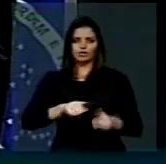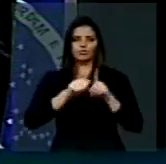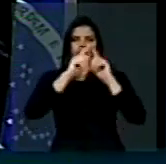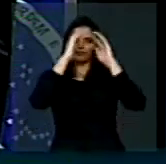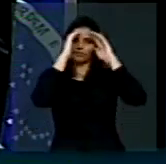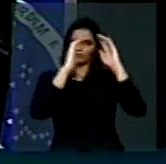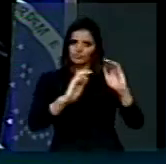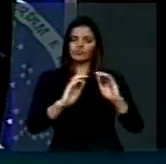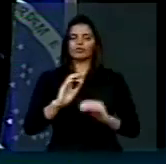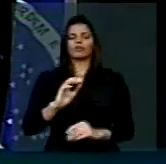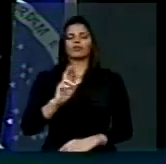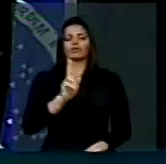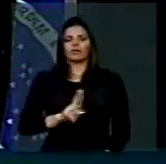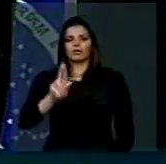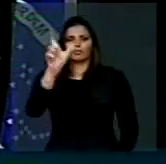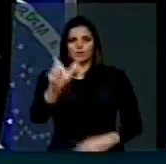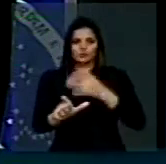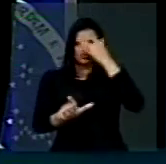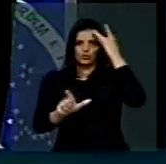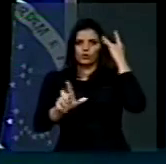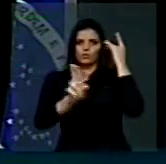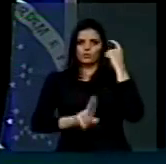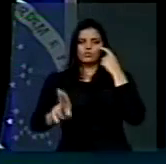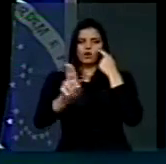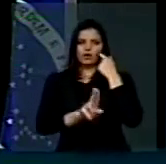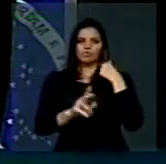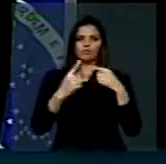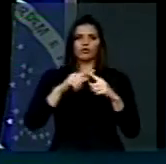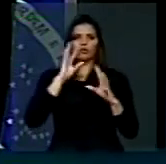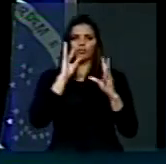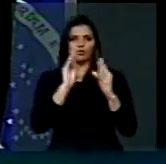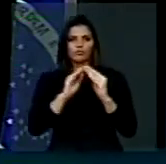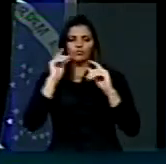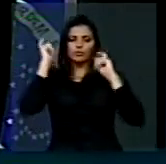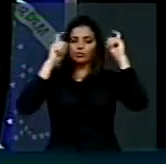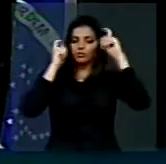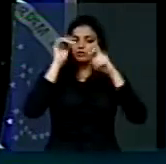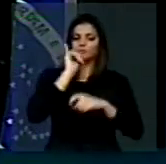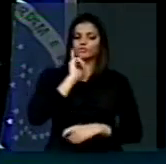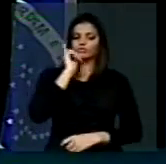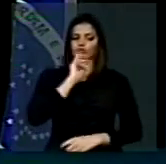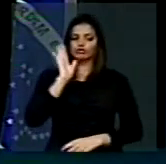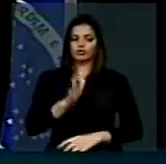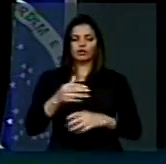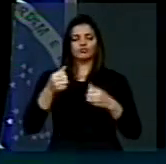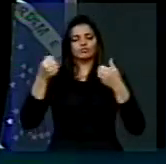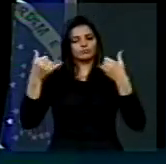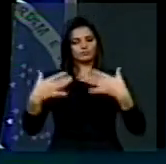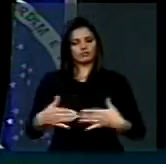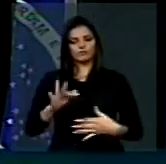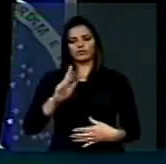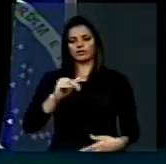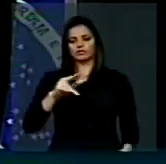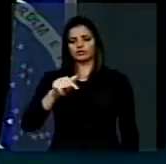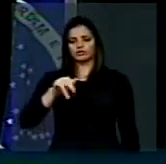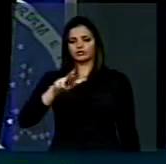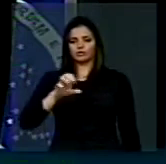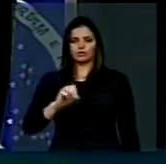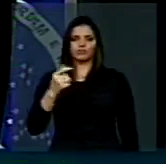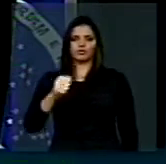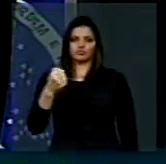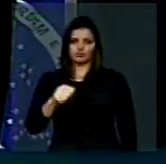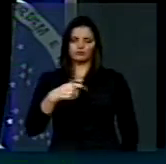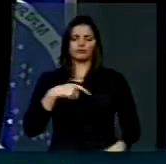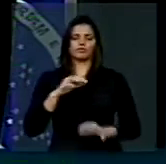princípio fundamental, em que pese, obviamente, compreendemos preocupações como que trouxe aqui o deputado Francischini. Nós temos que